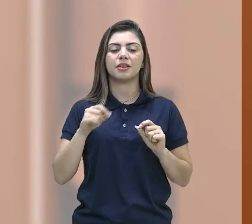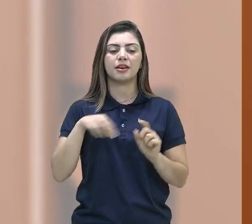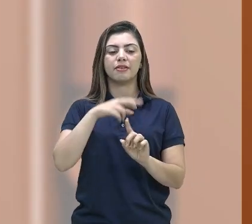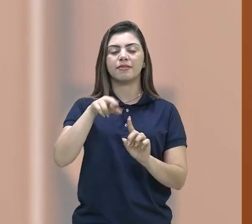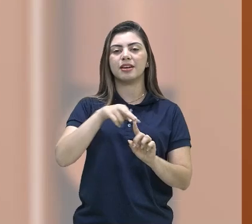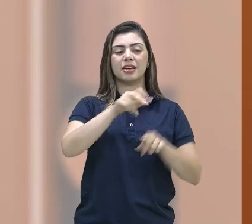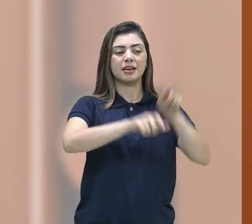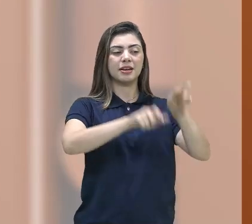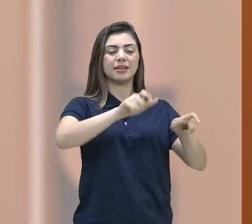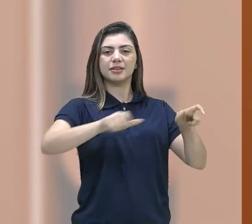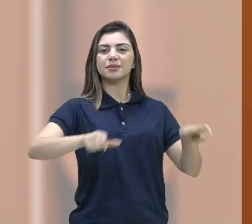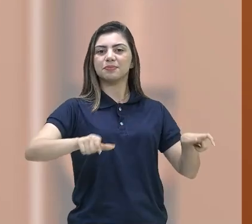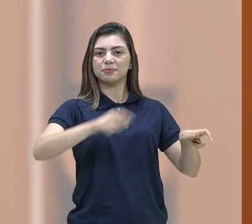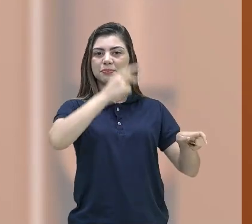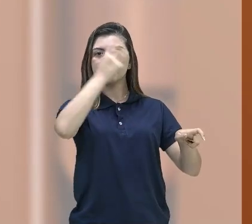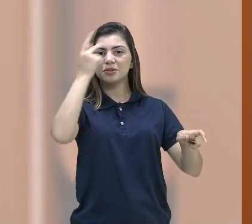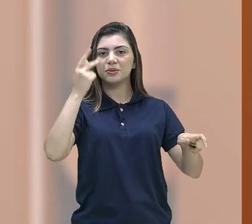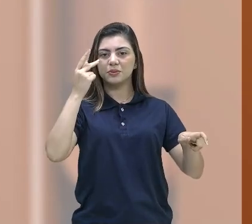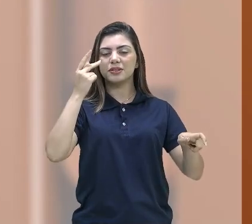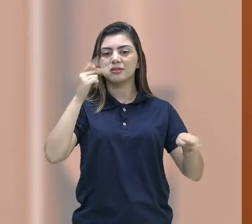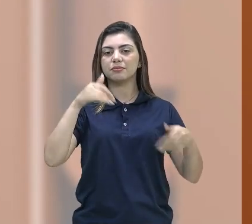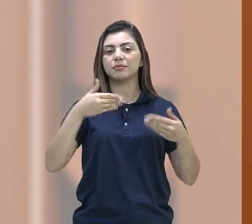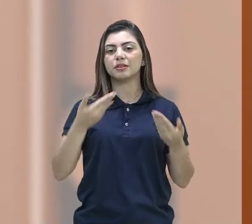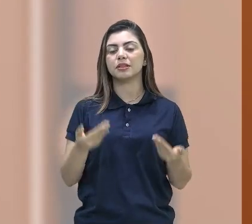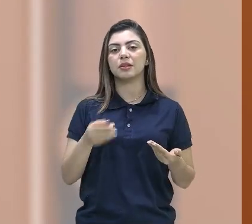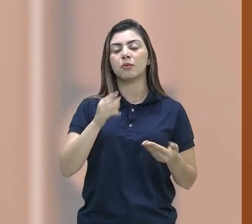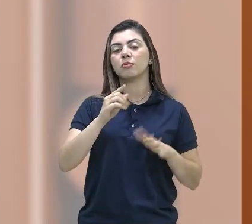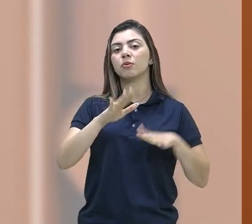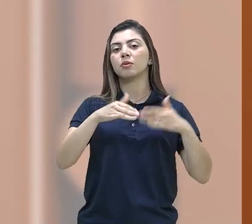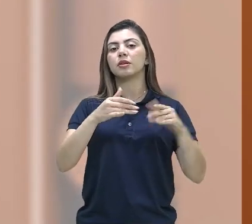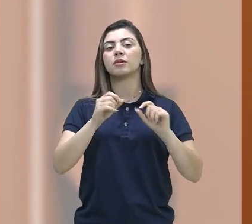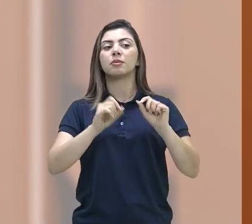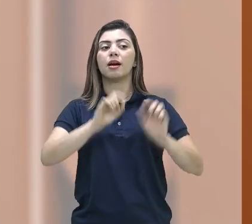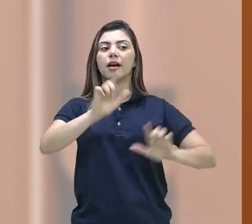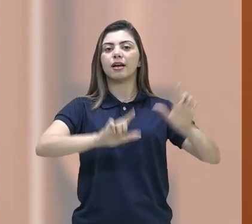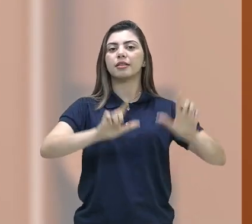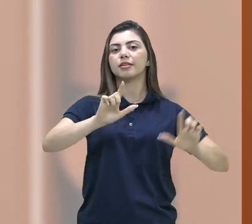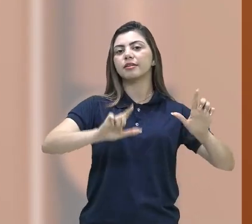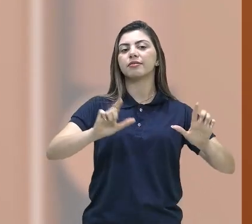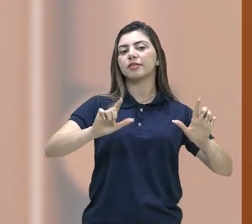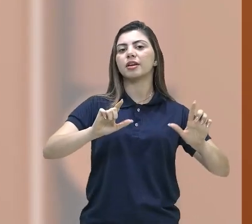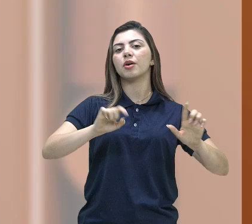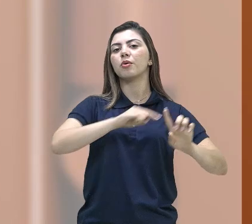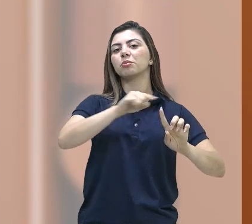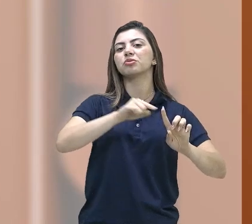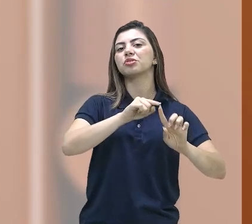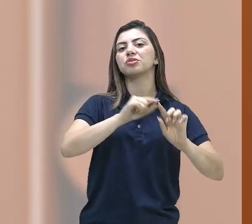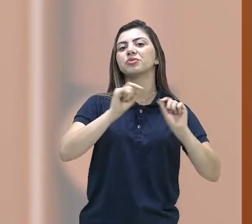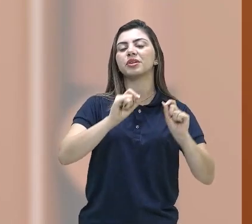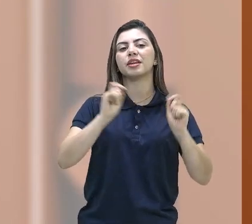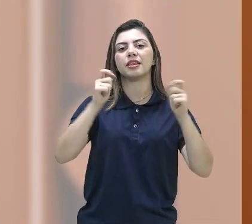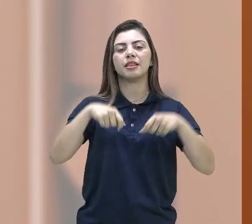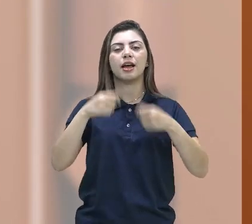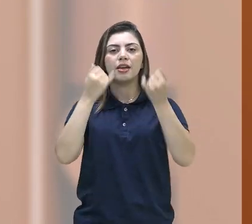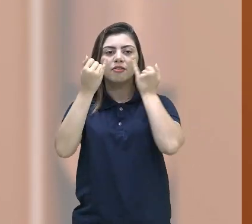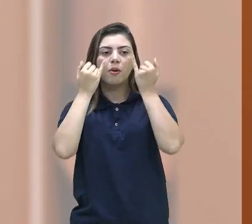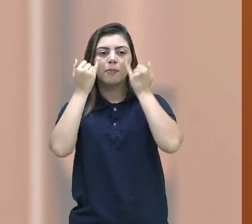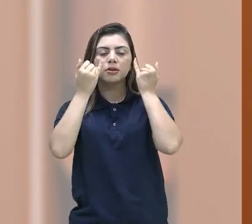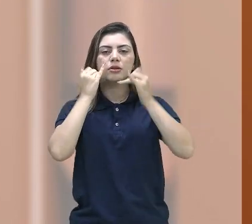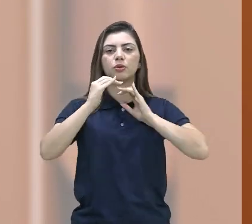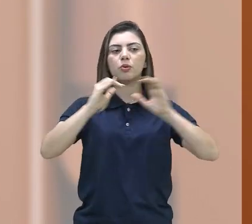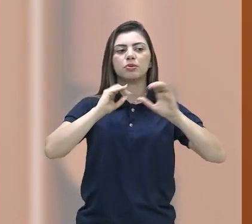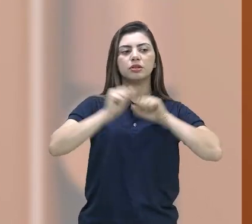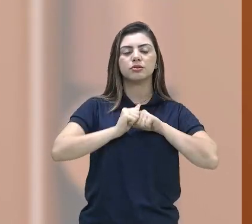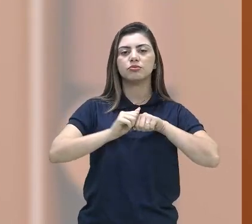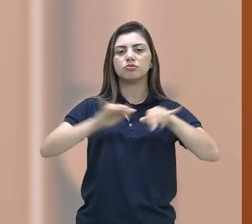muita gente. E logo, logo a televisão se tornou este veículo de massa que começa a dominar as